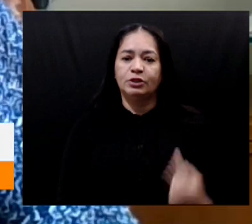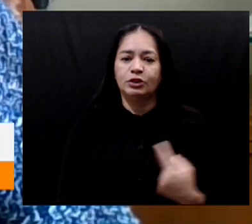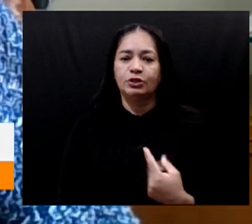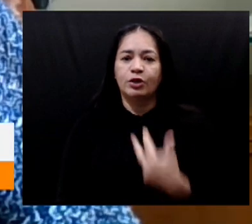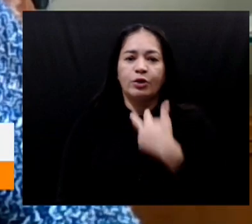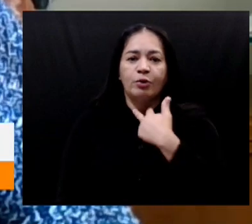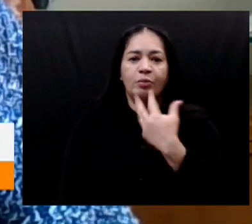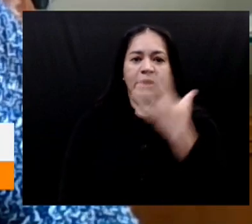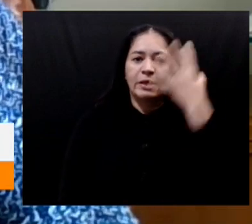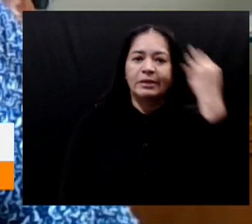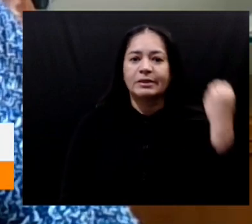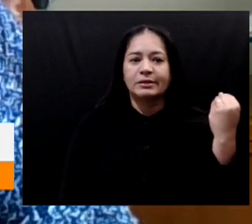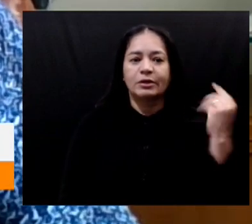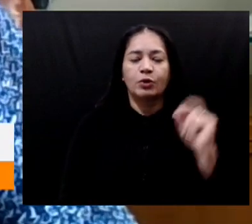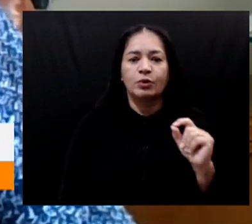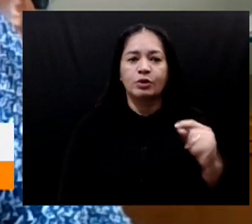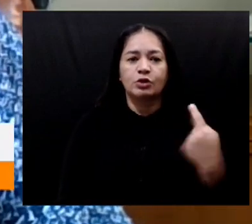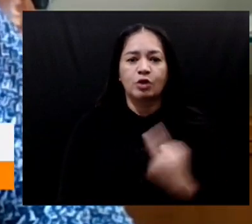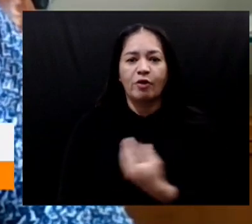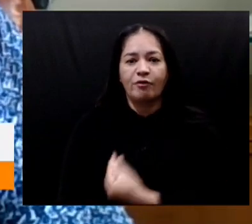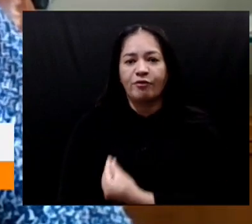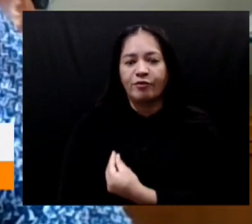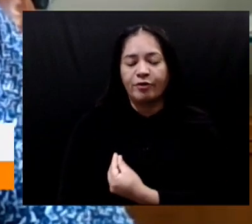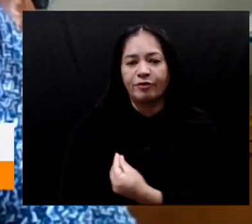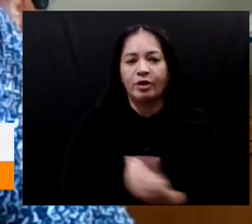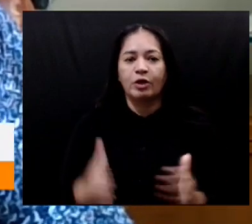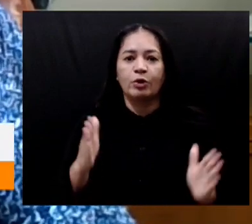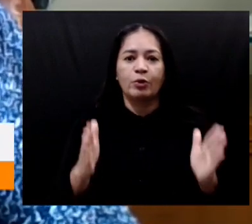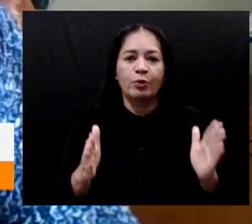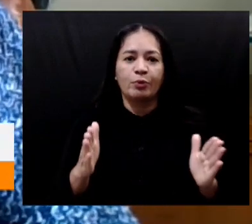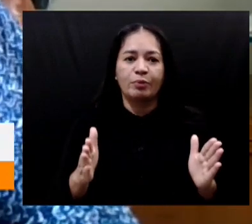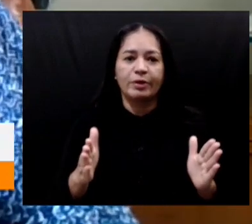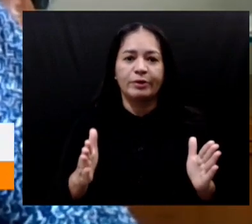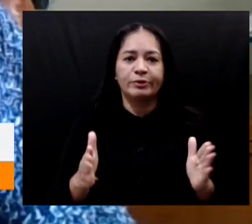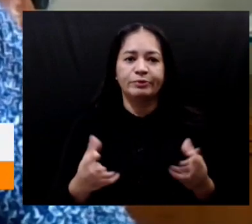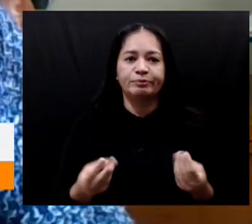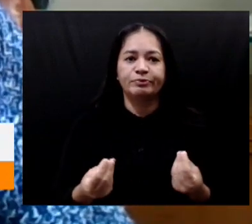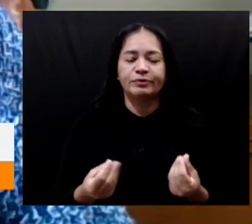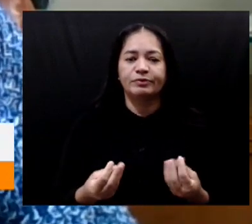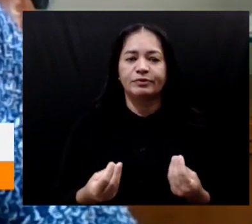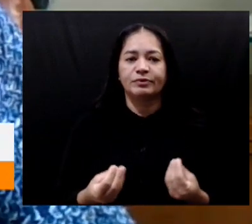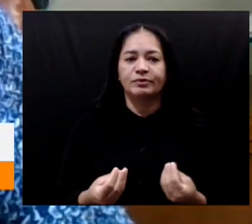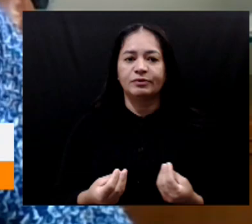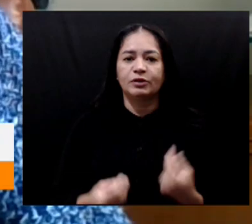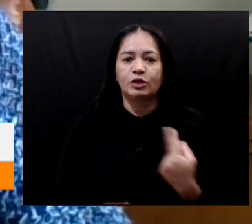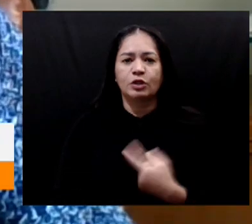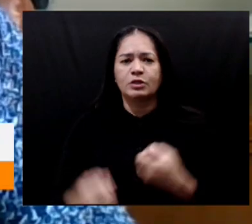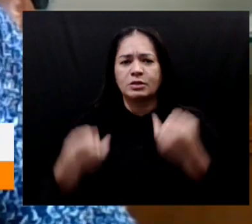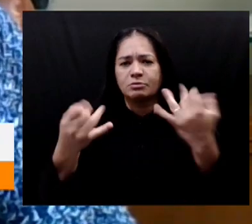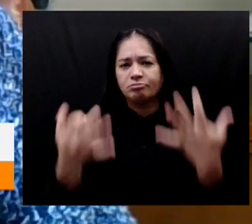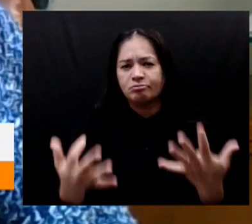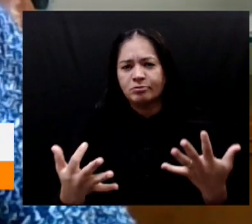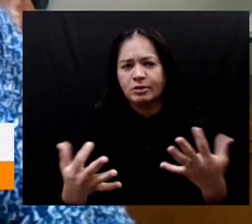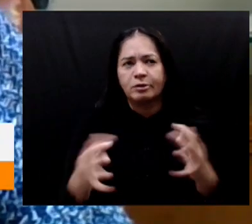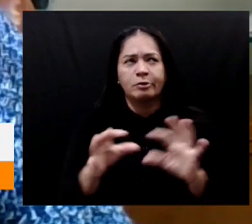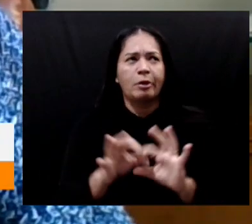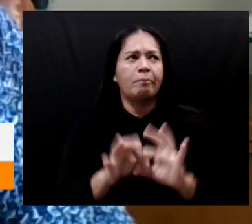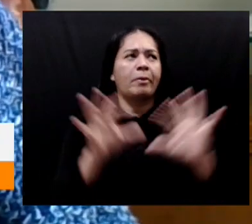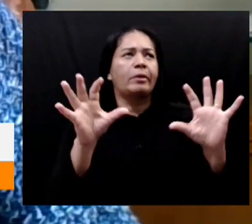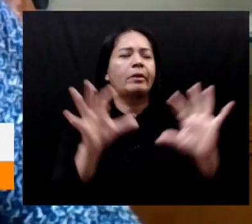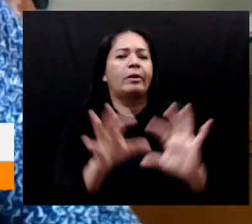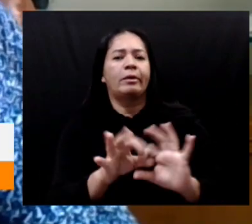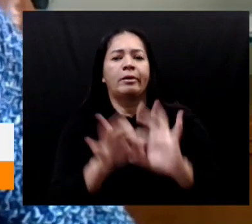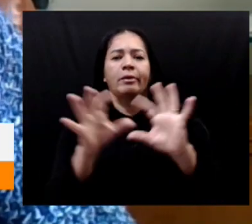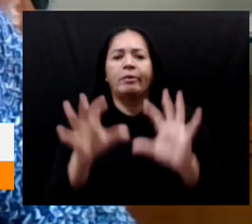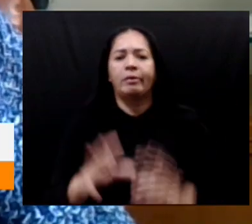estamos, né, vivendo uma época que, embora nós estamos falando muito de liberdade, de individualidade,